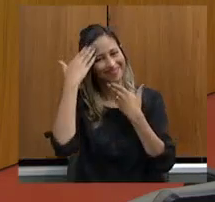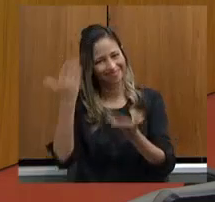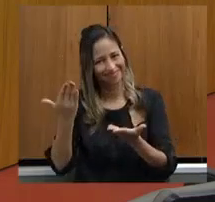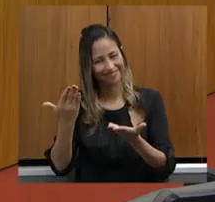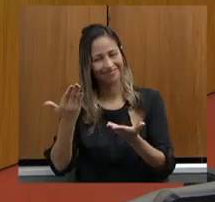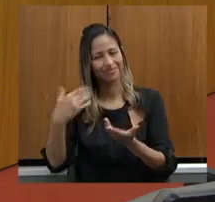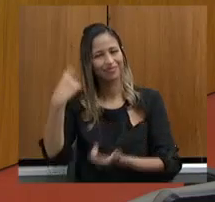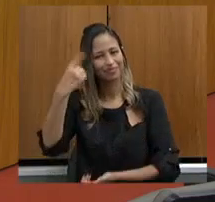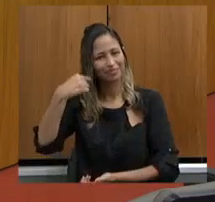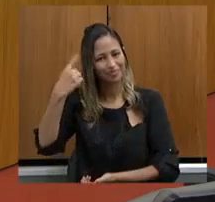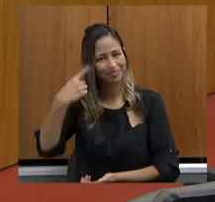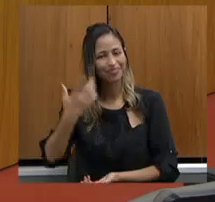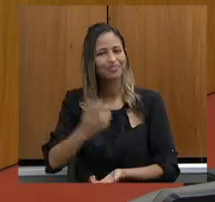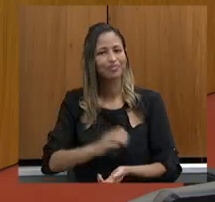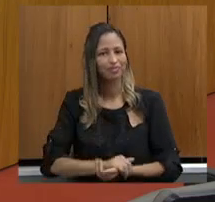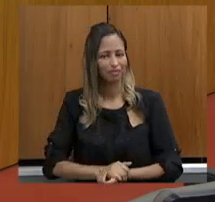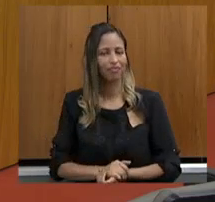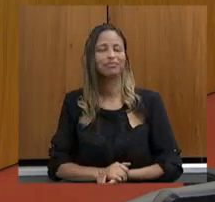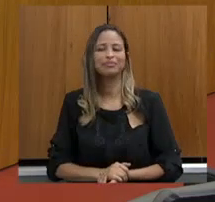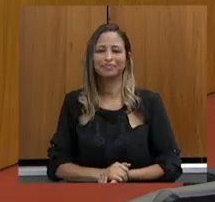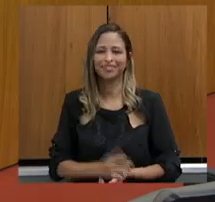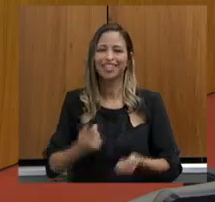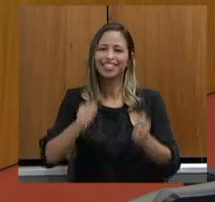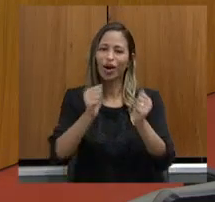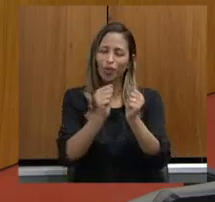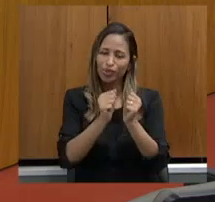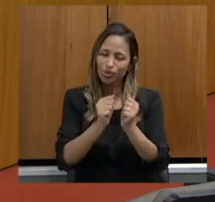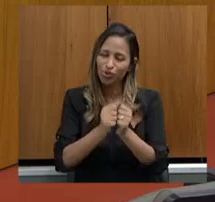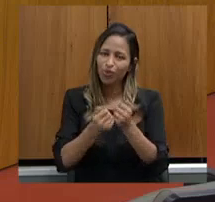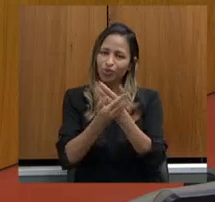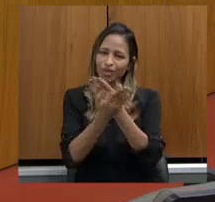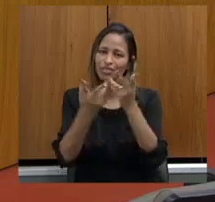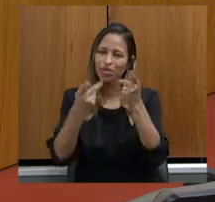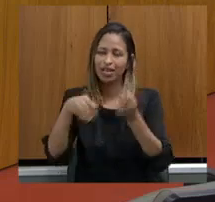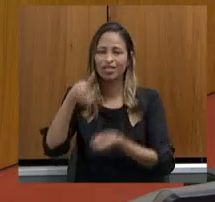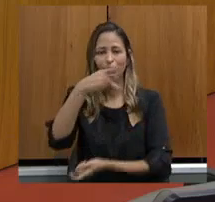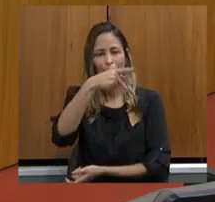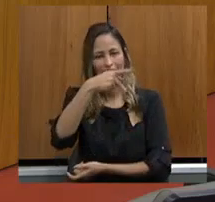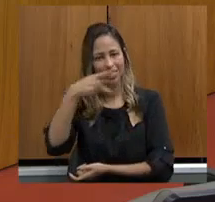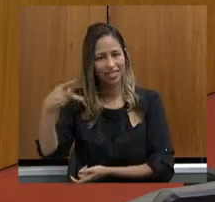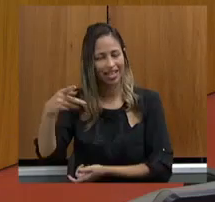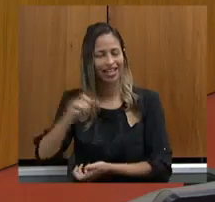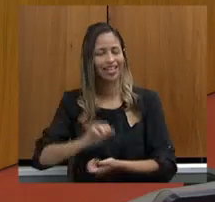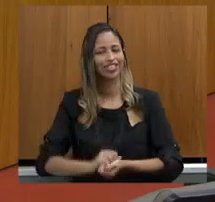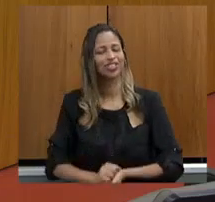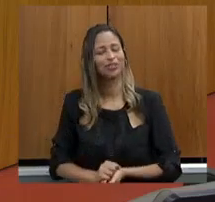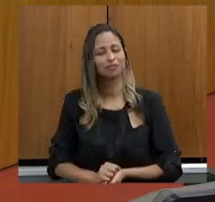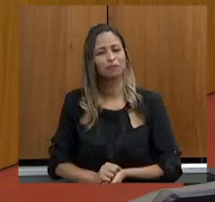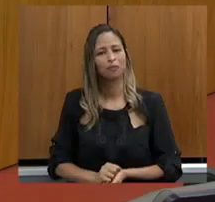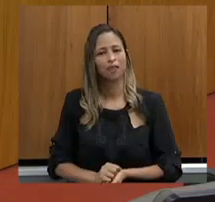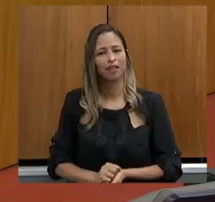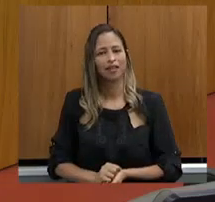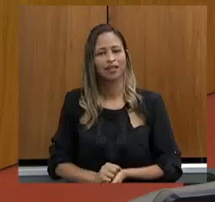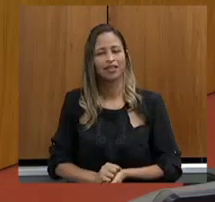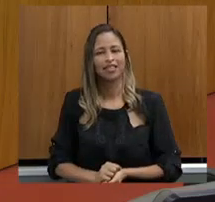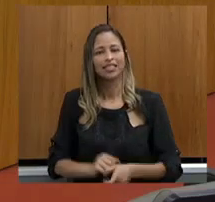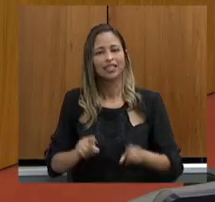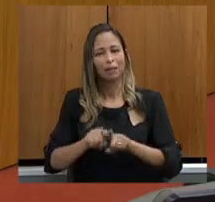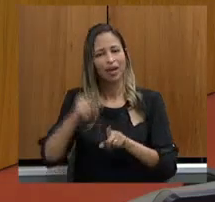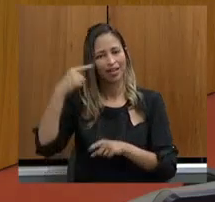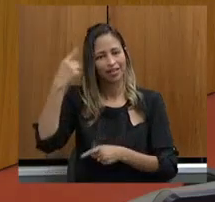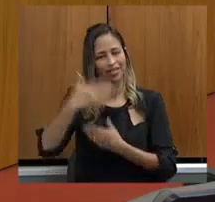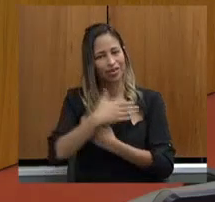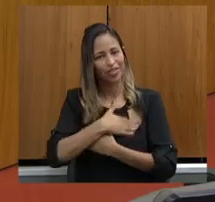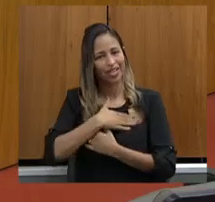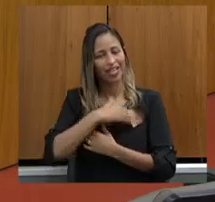dos deputados estão aqui conosco vigília que parece que é presidente da com de redação o